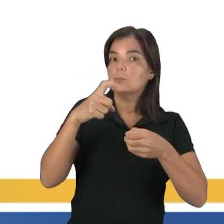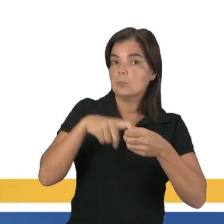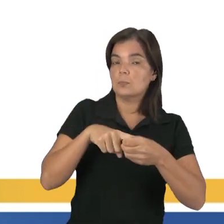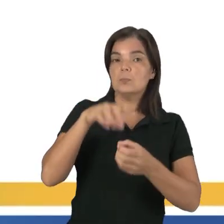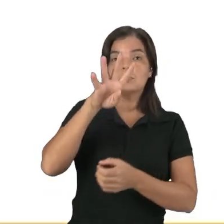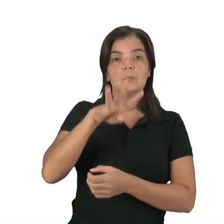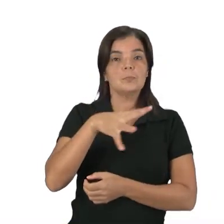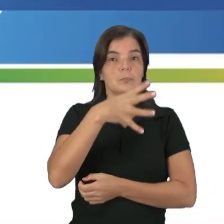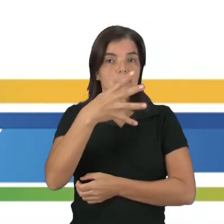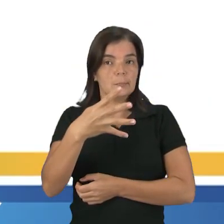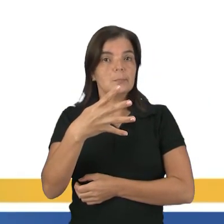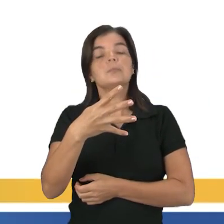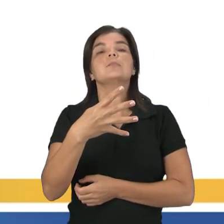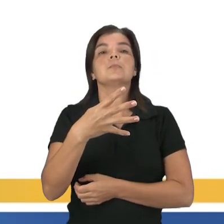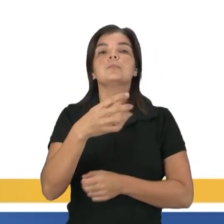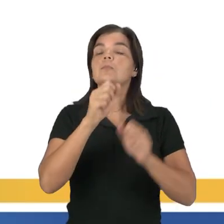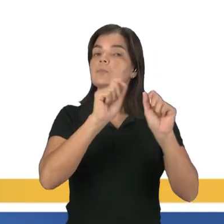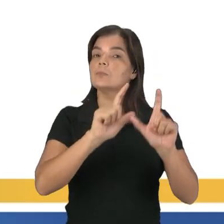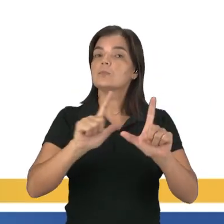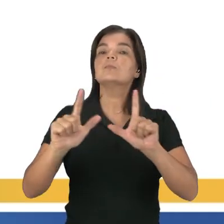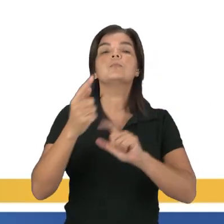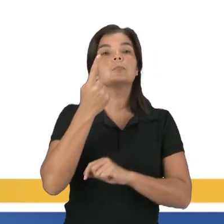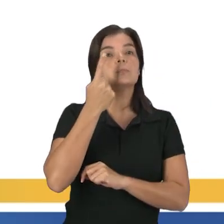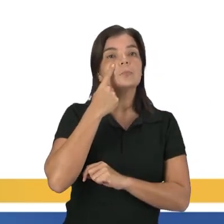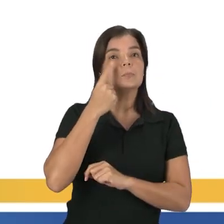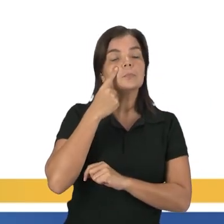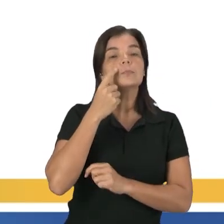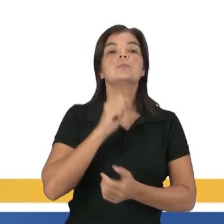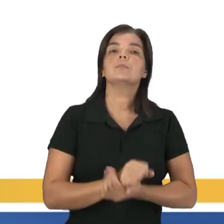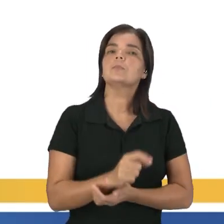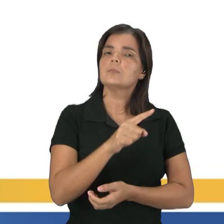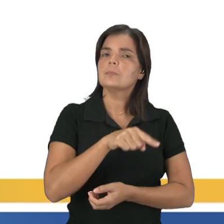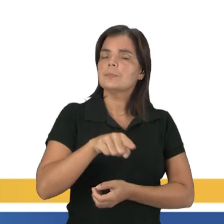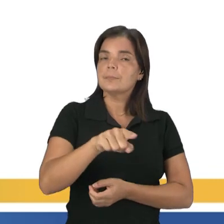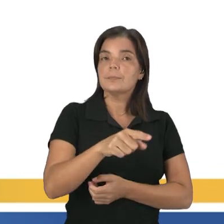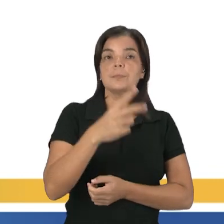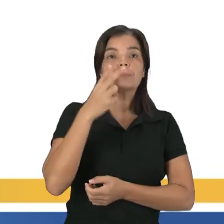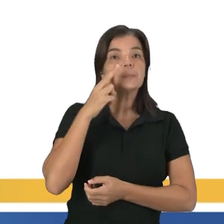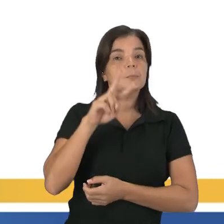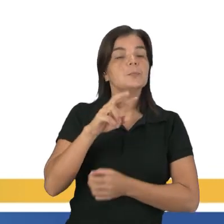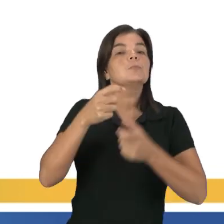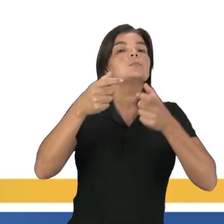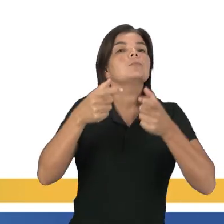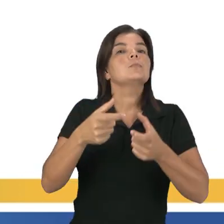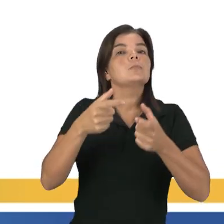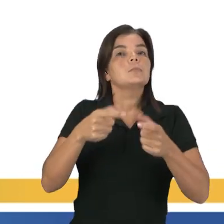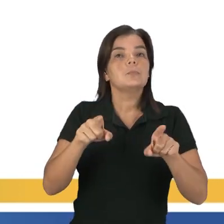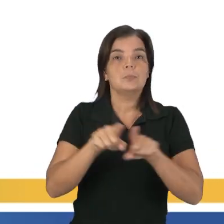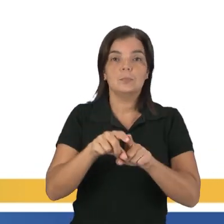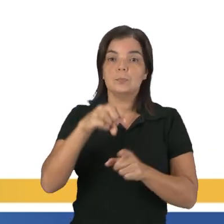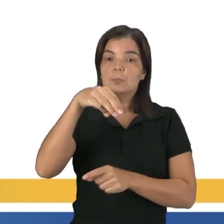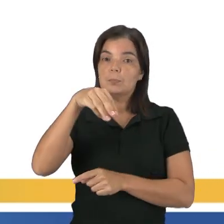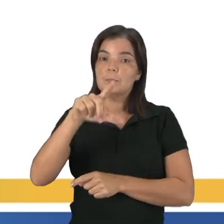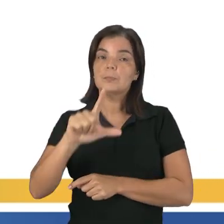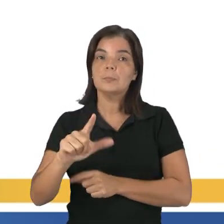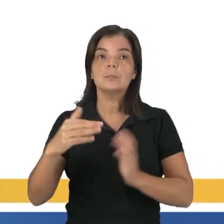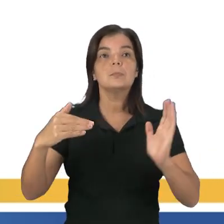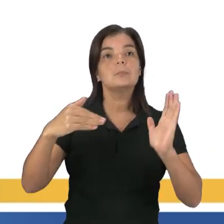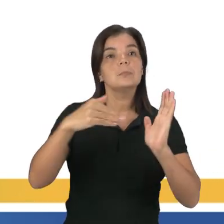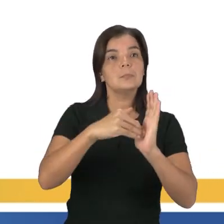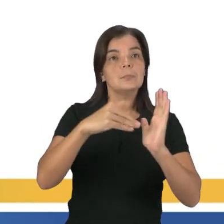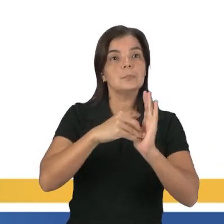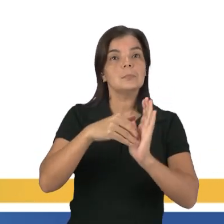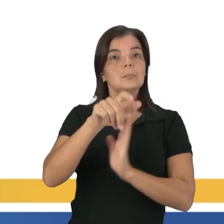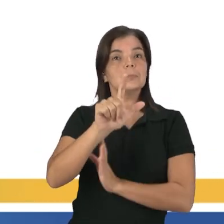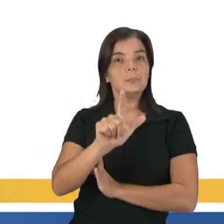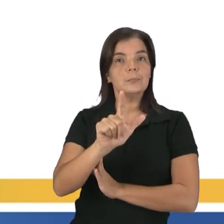no slide anterior, né, a gente vê aqui a tabela e você tem que visualizar aonde é que está mililitros até chegar